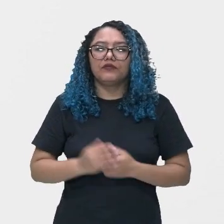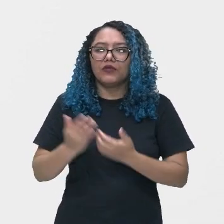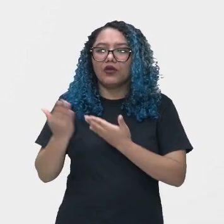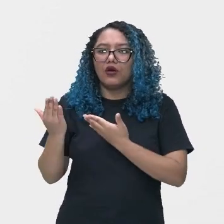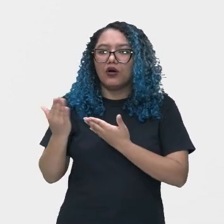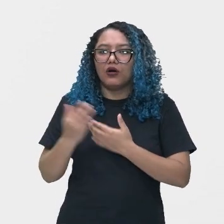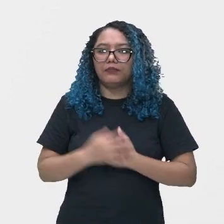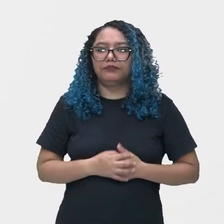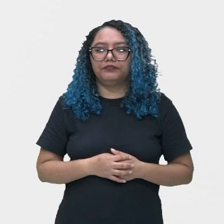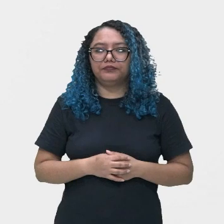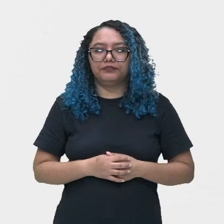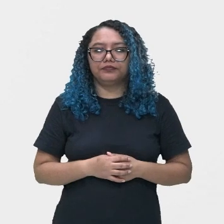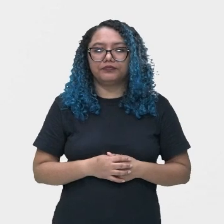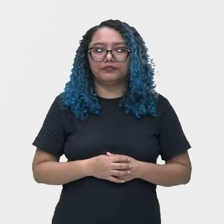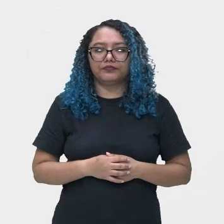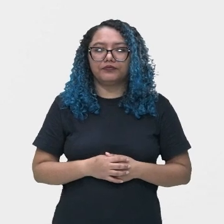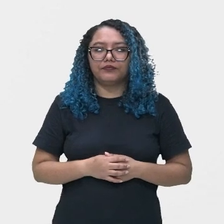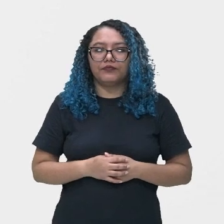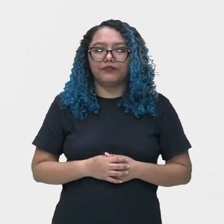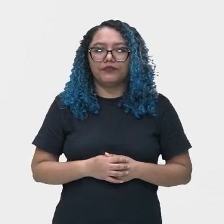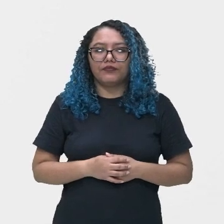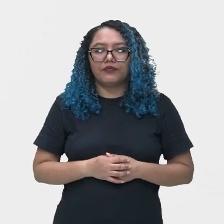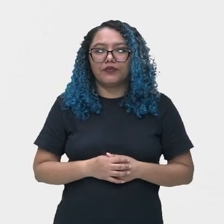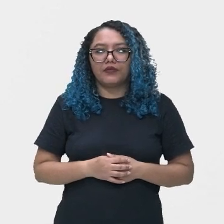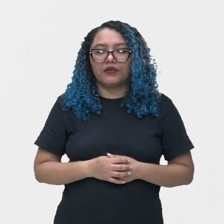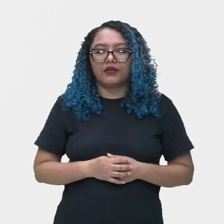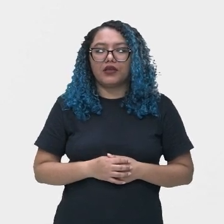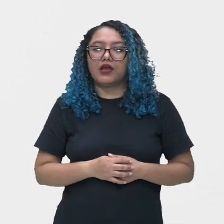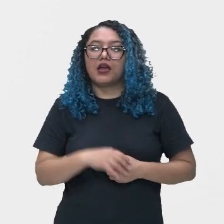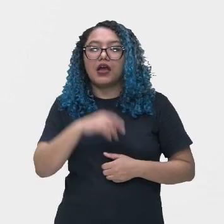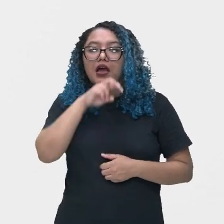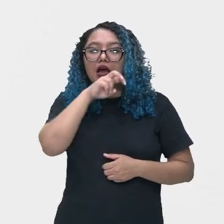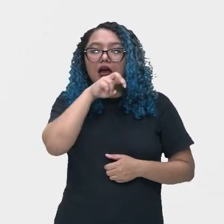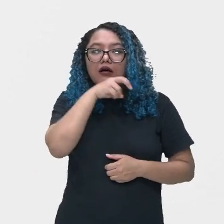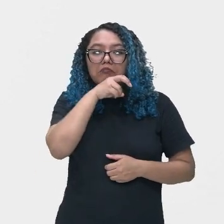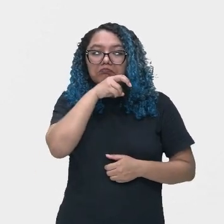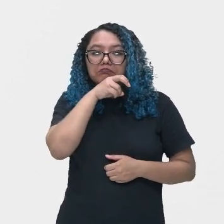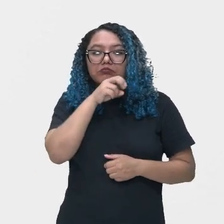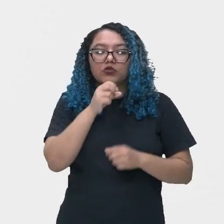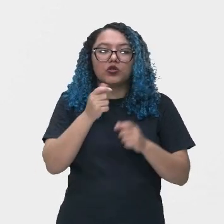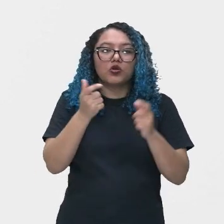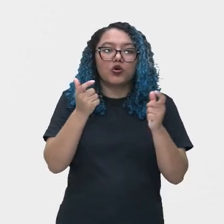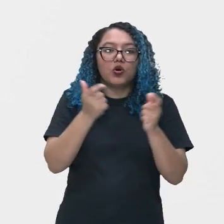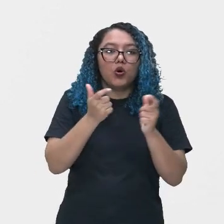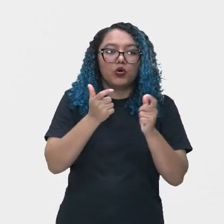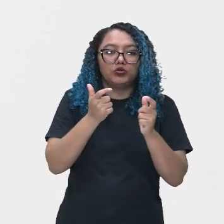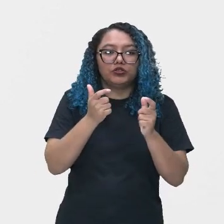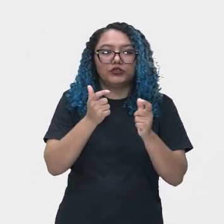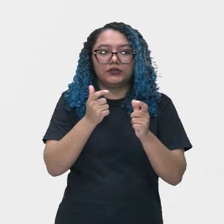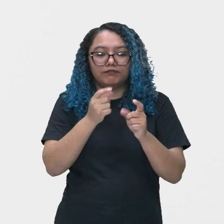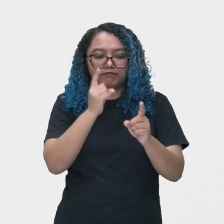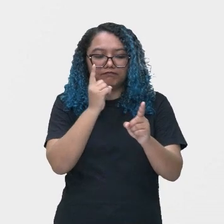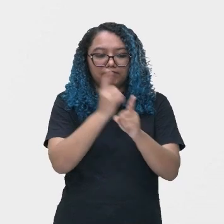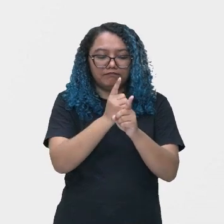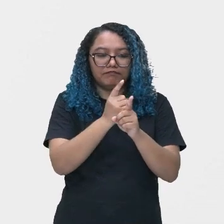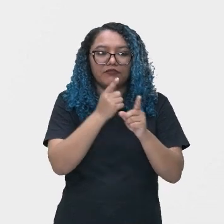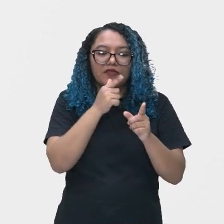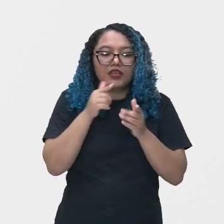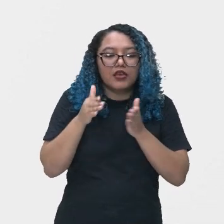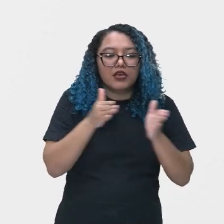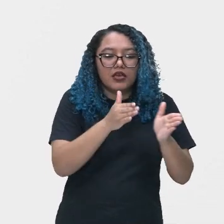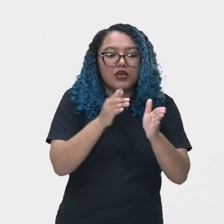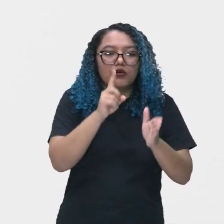isso aqui, ó. Sucuri de 15 metros foi encontrada no rio Xingu. Esse aí foi o título. Quem olha isso